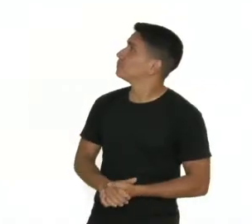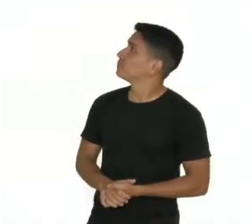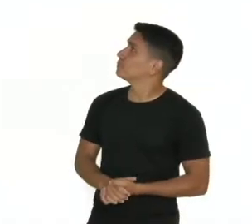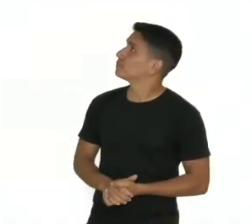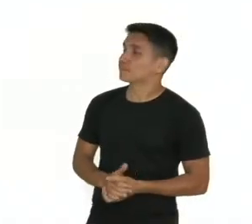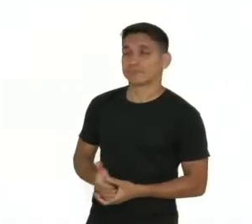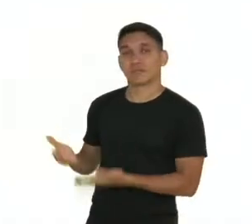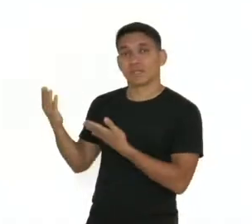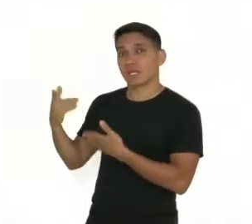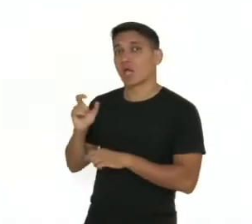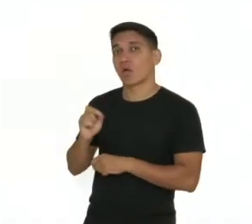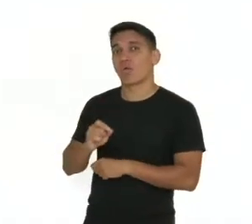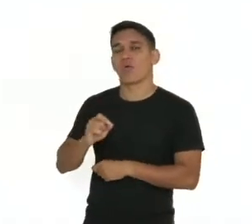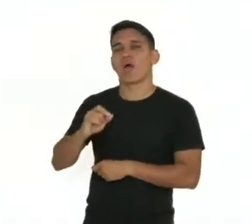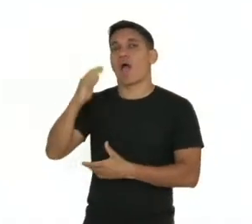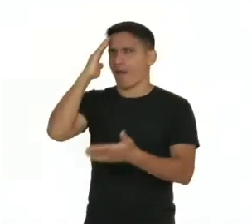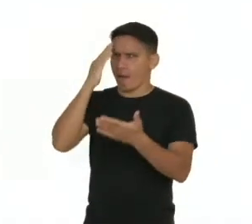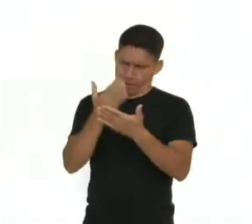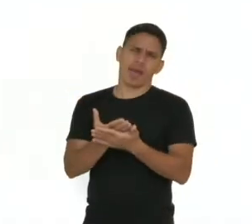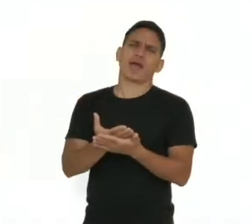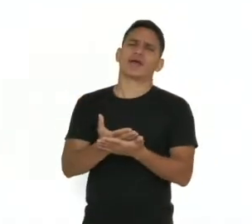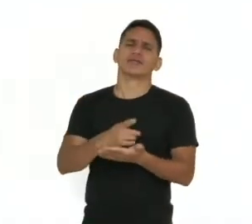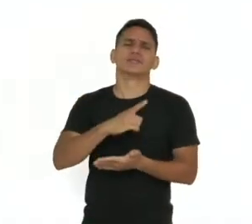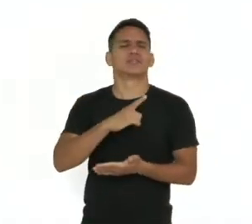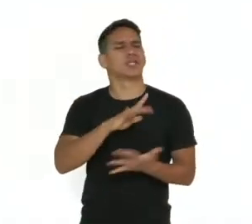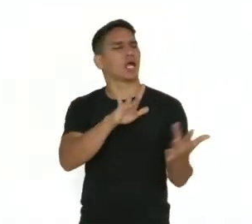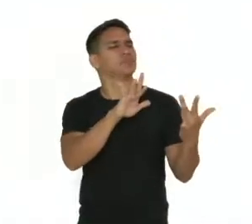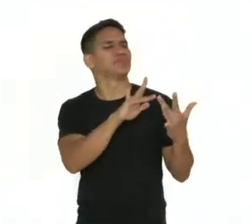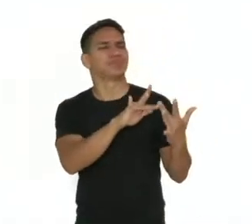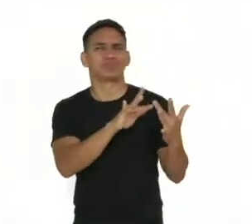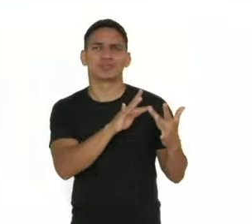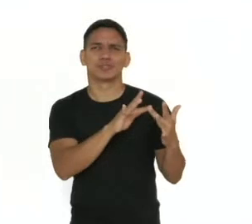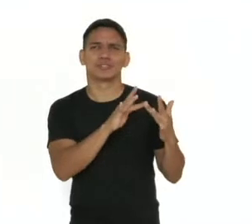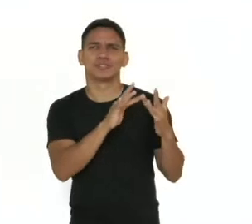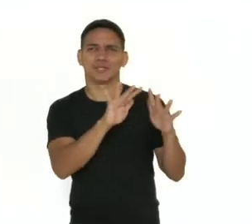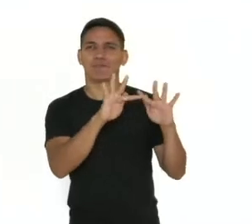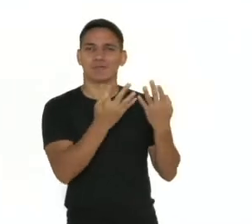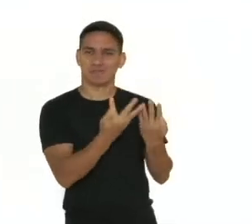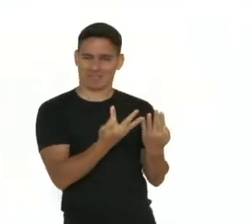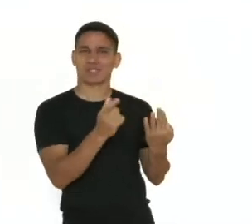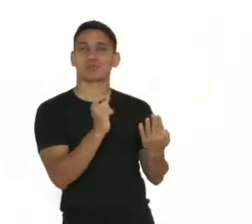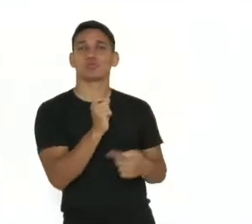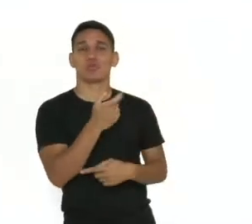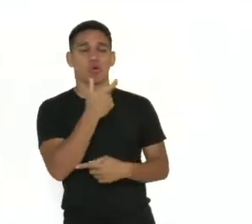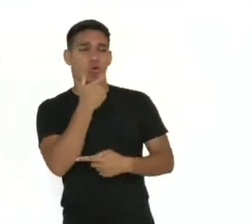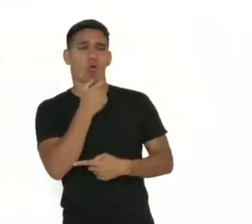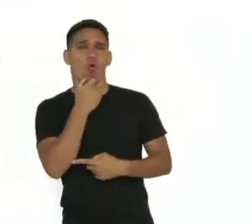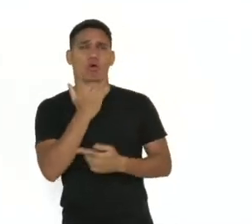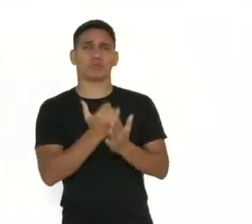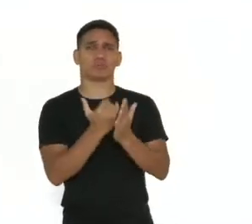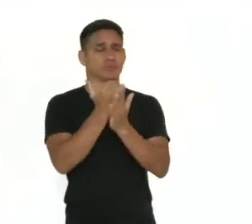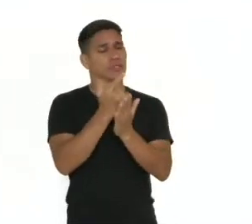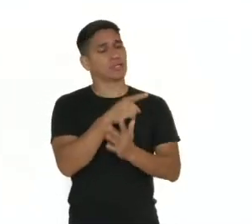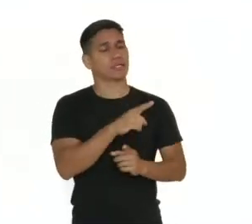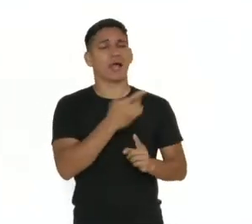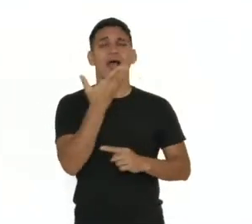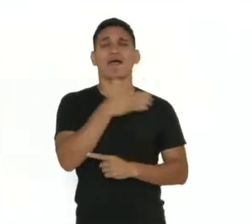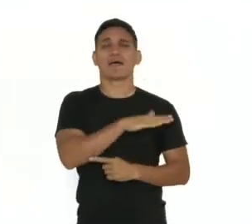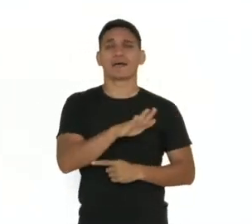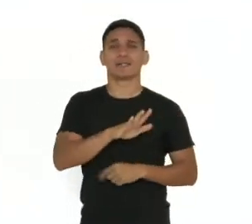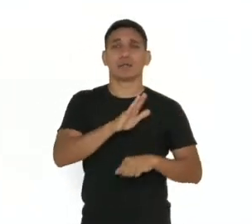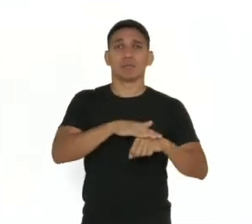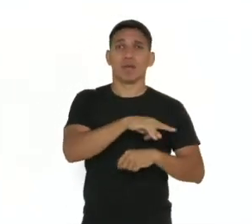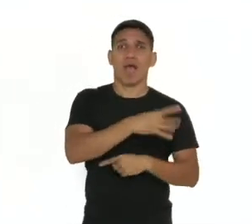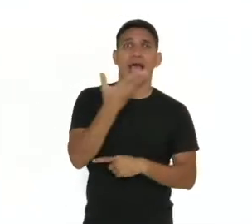Então a expectativa, né, de que existe um grau de parentesco entre o homem e o menino, ela é quebrada no momento em que o guri revela que